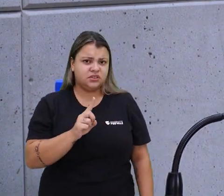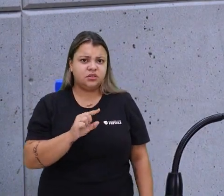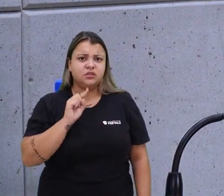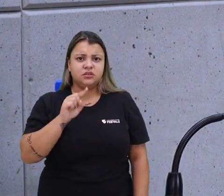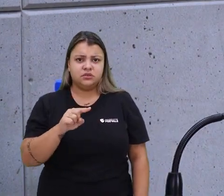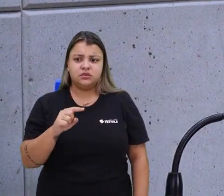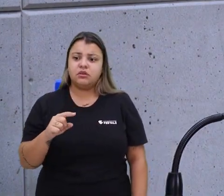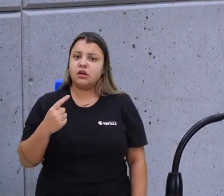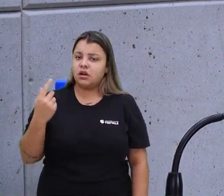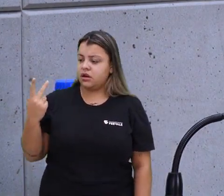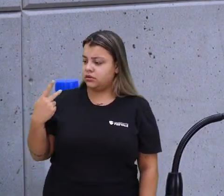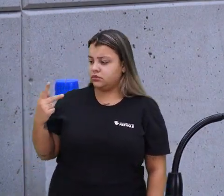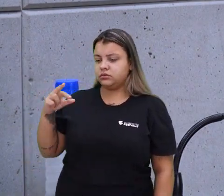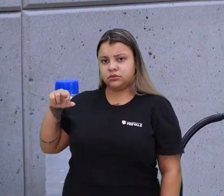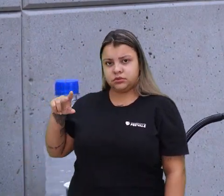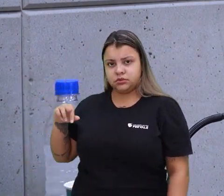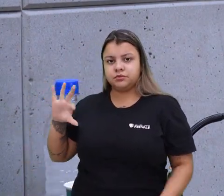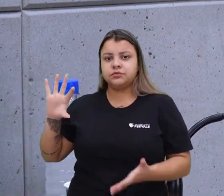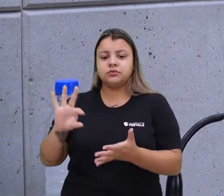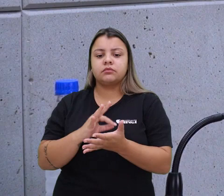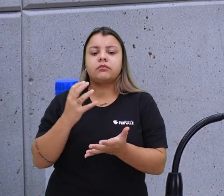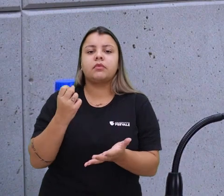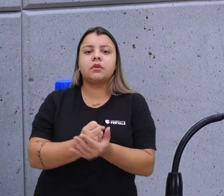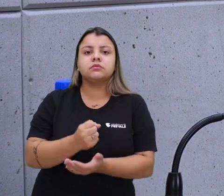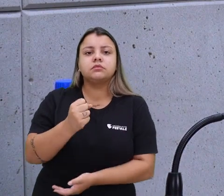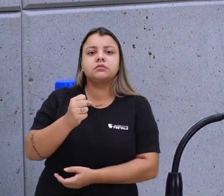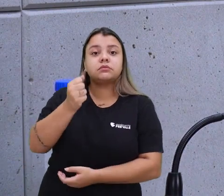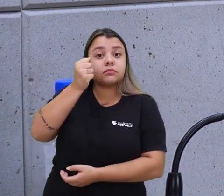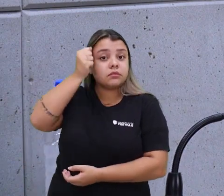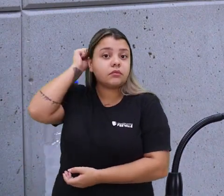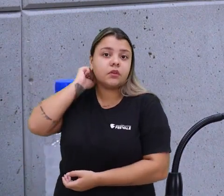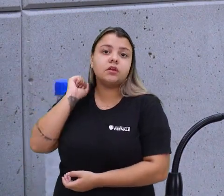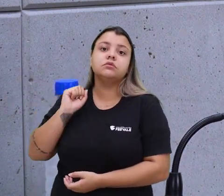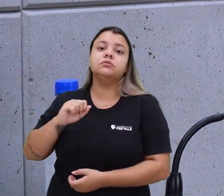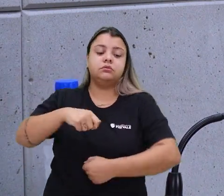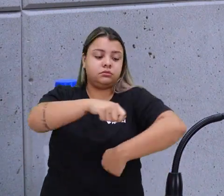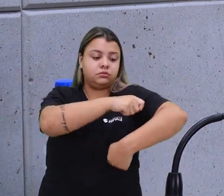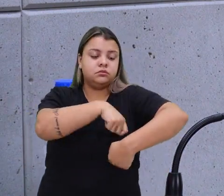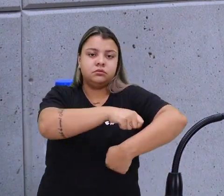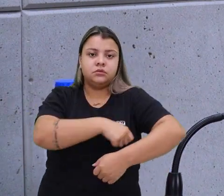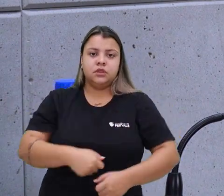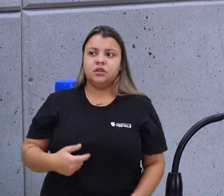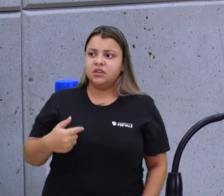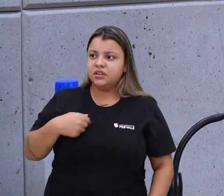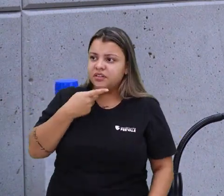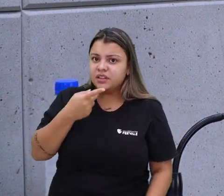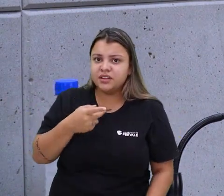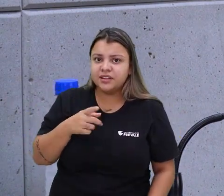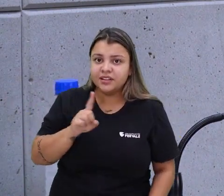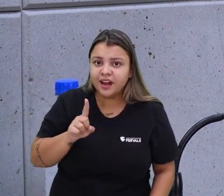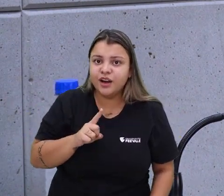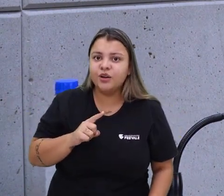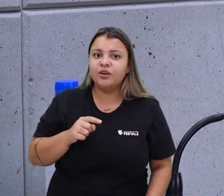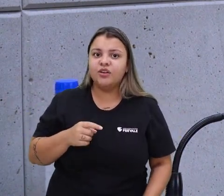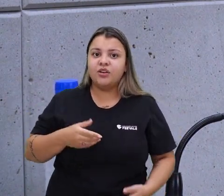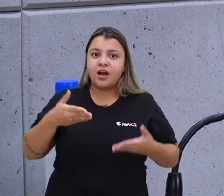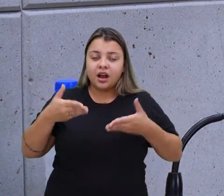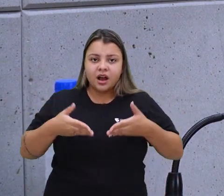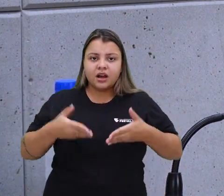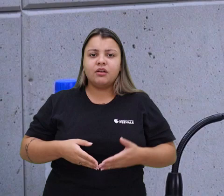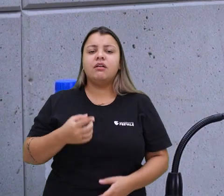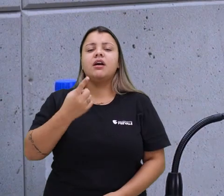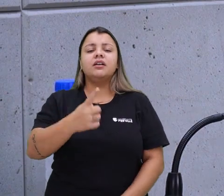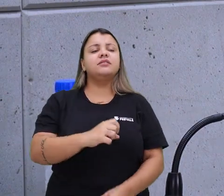te escreveu no vestibular né de gastronomia disse não agora eu vou tirar um